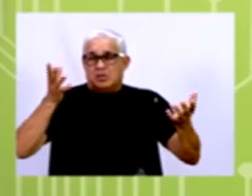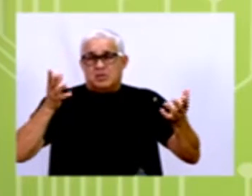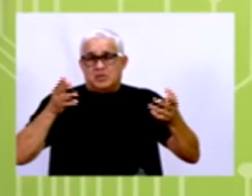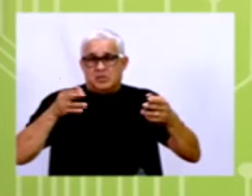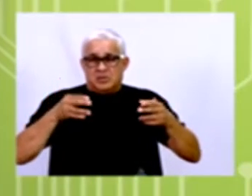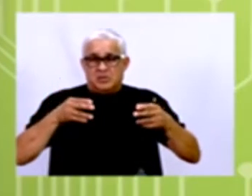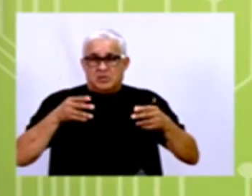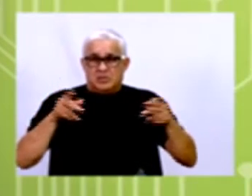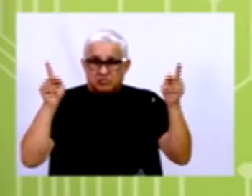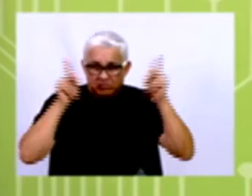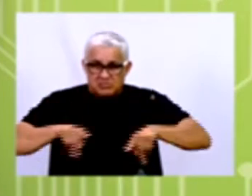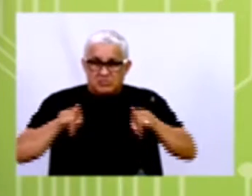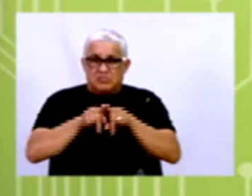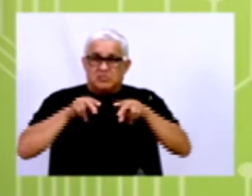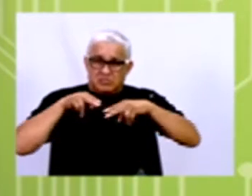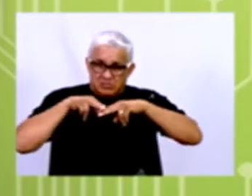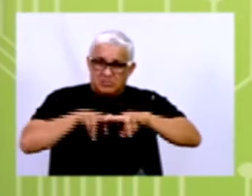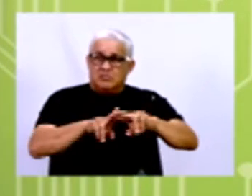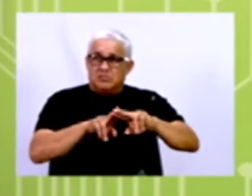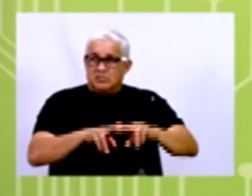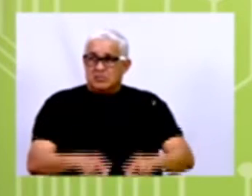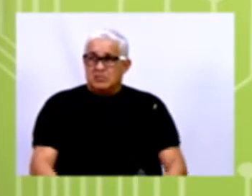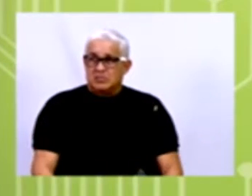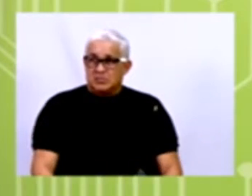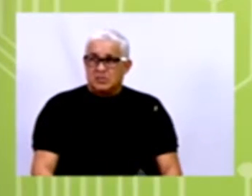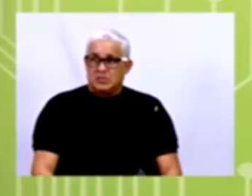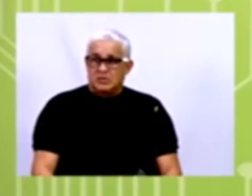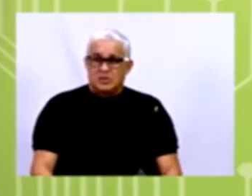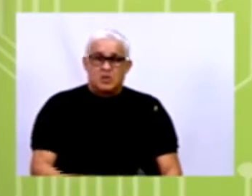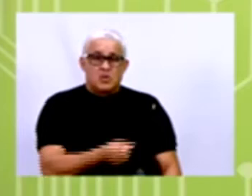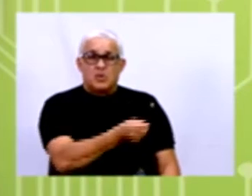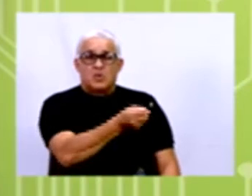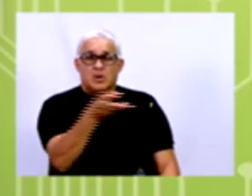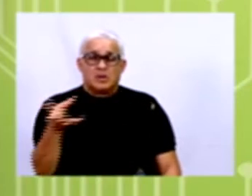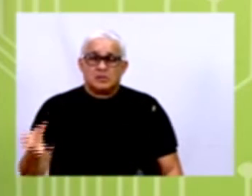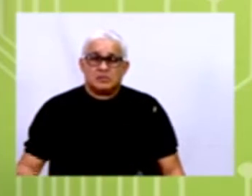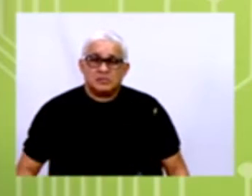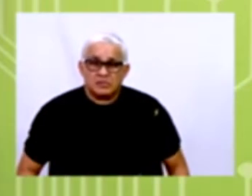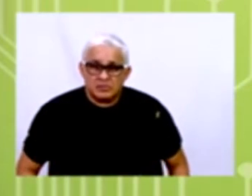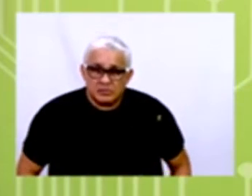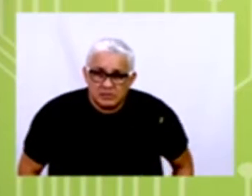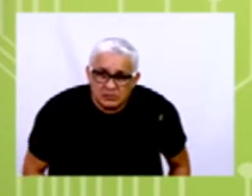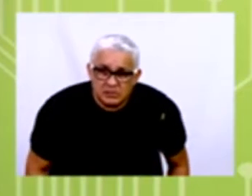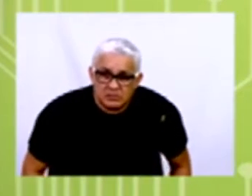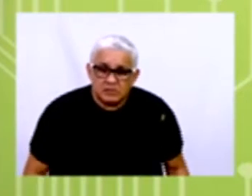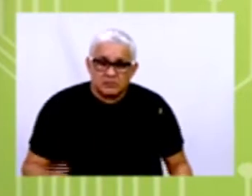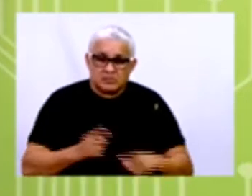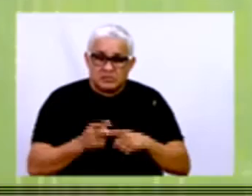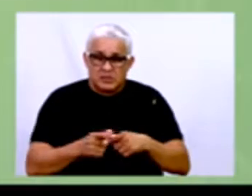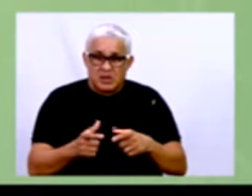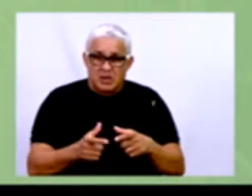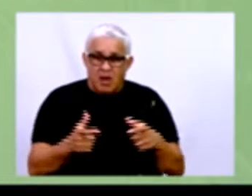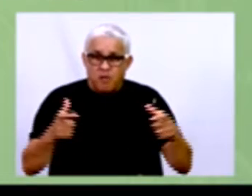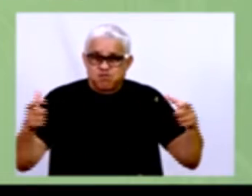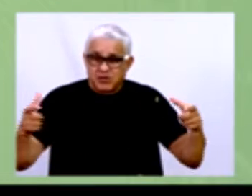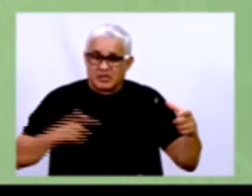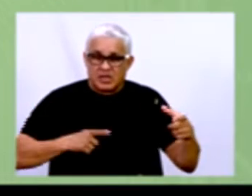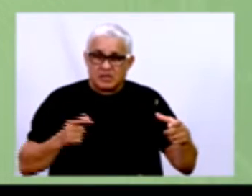supermercados, tudo isso deve ser produzido, quantificado, para não ter nem excesso nem escassez.